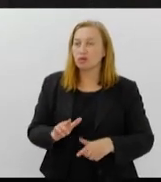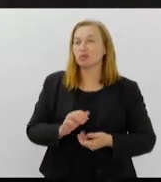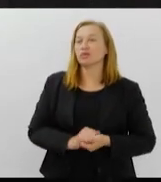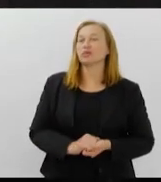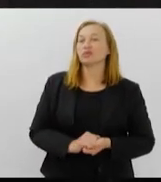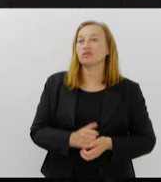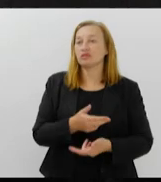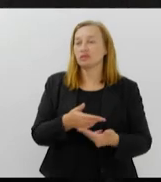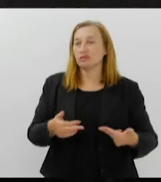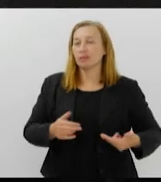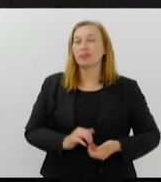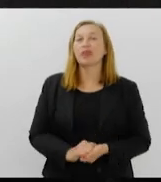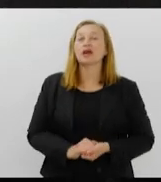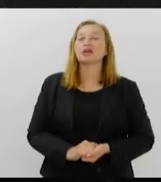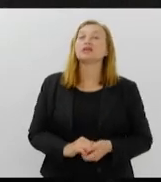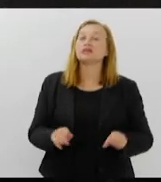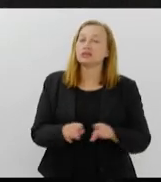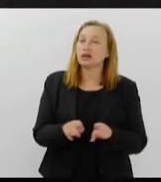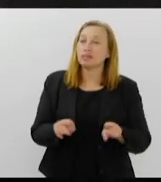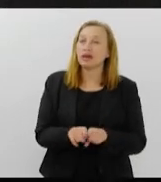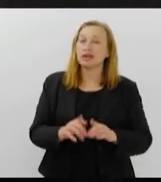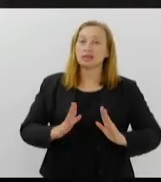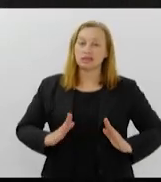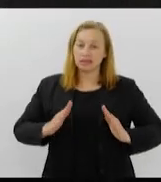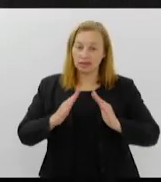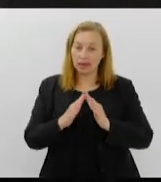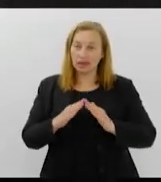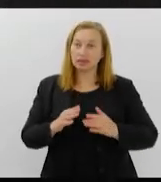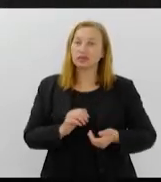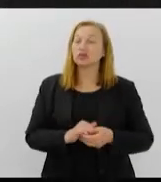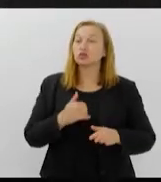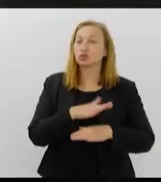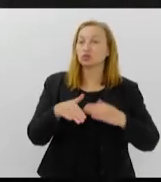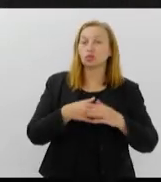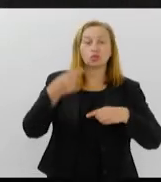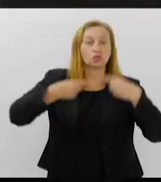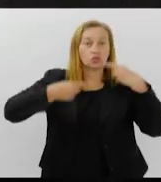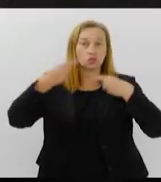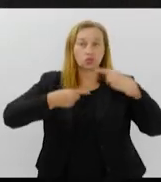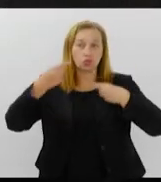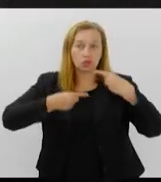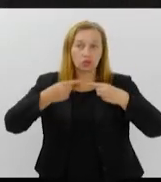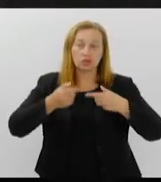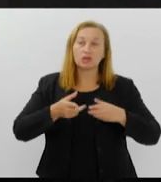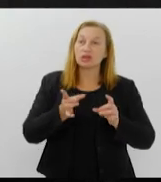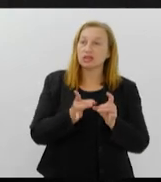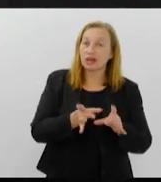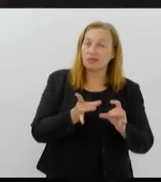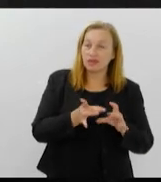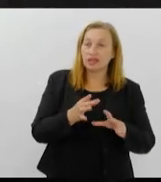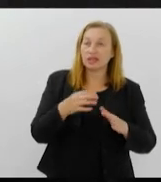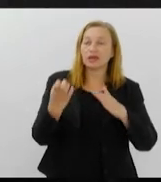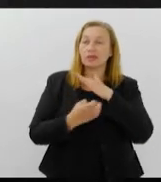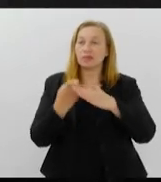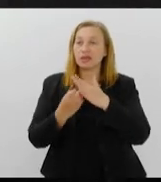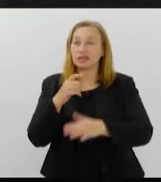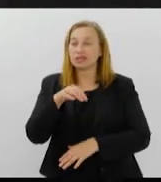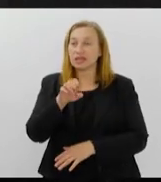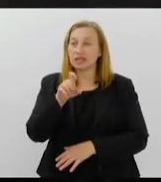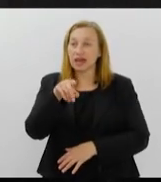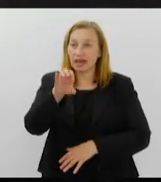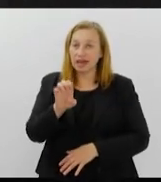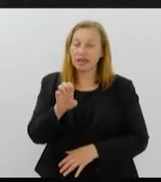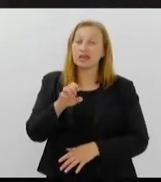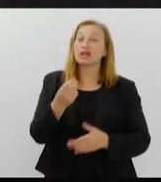Além disso, a gente enfrentou aqui nessa casa todo o debate ao redor da privatização da SEDAI, que